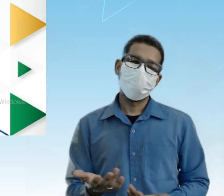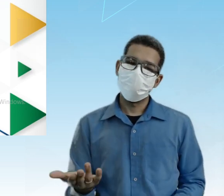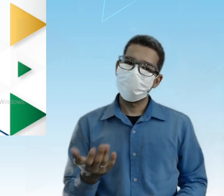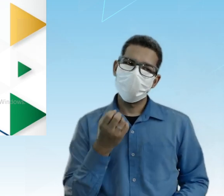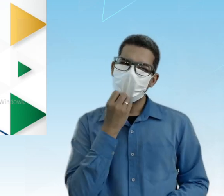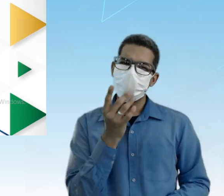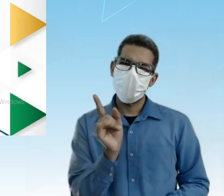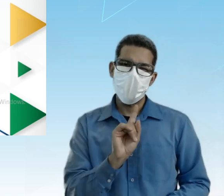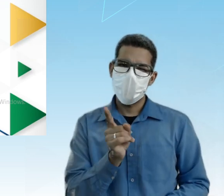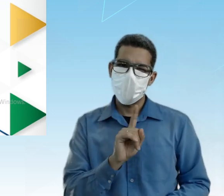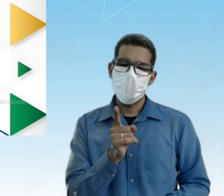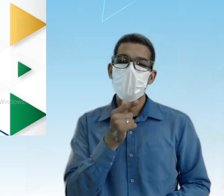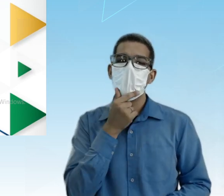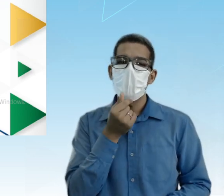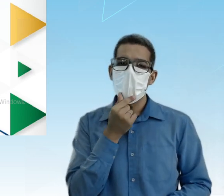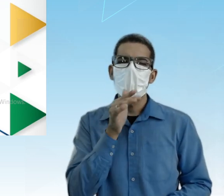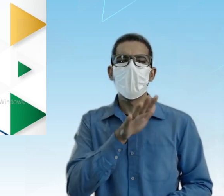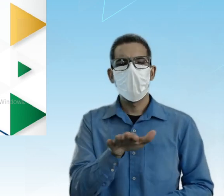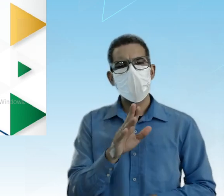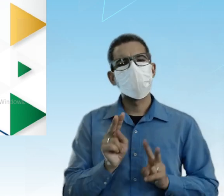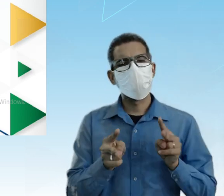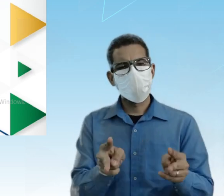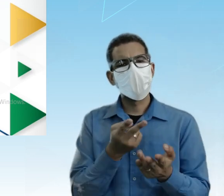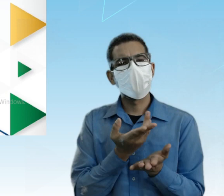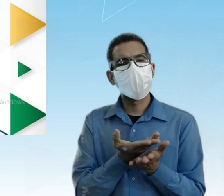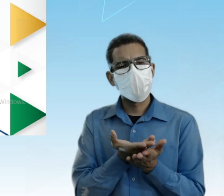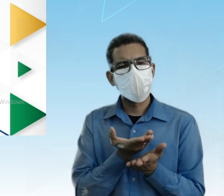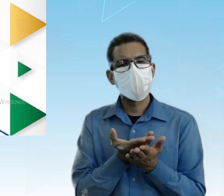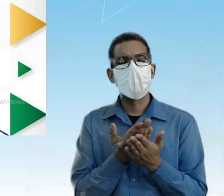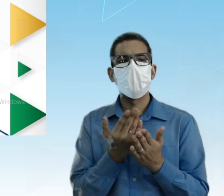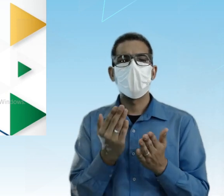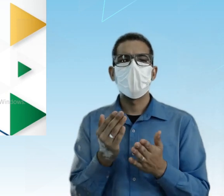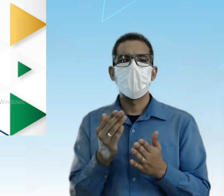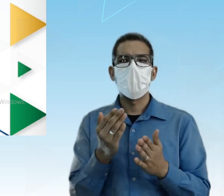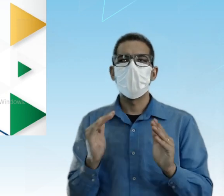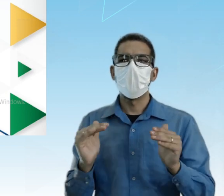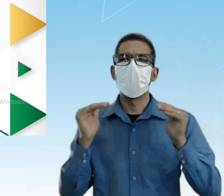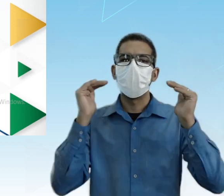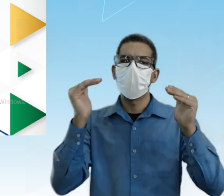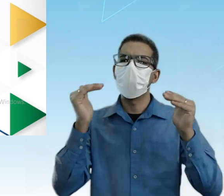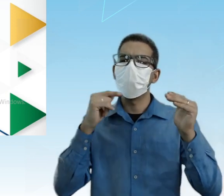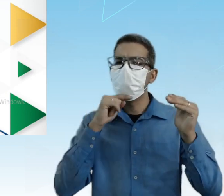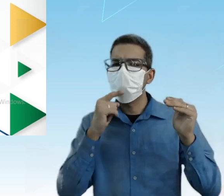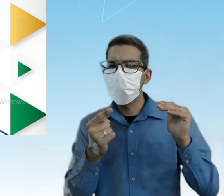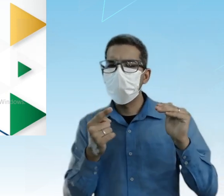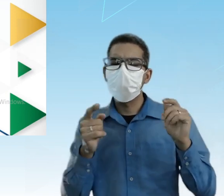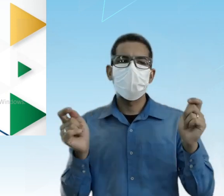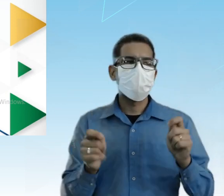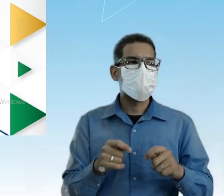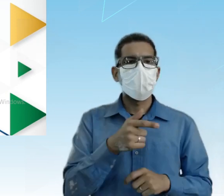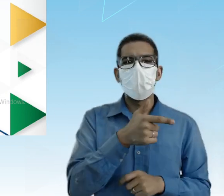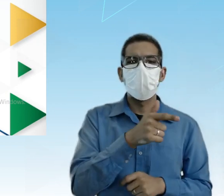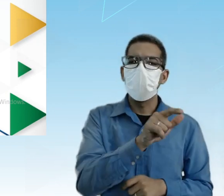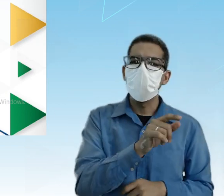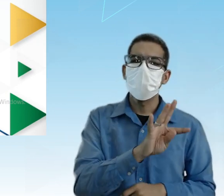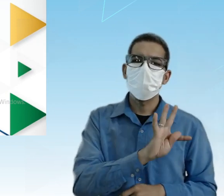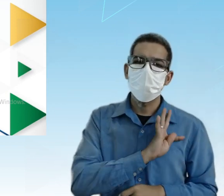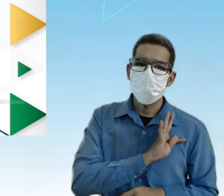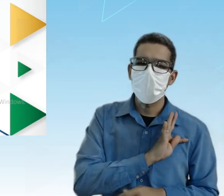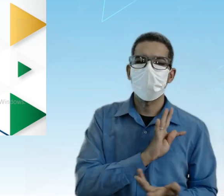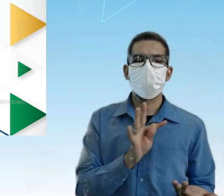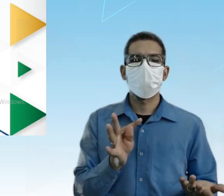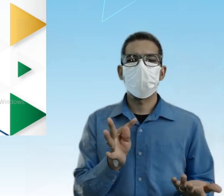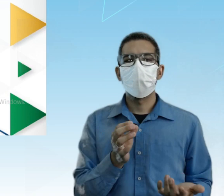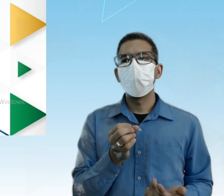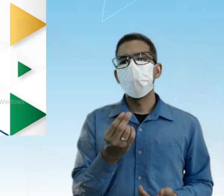meus meninos? Vocês deveriam continuar no superior. Se não der para o superior, vai para um técnico maravilhoso e